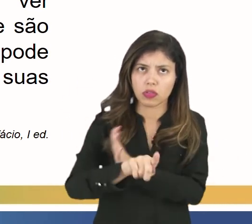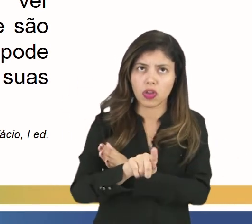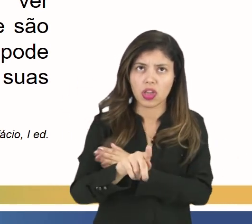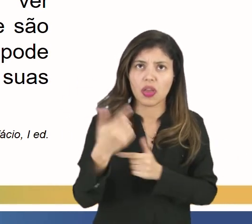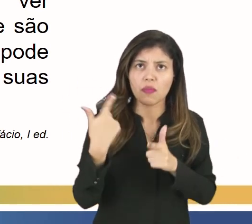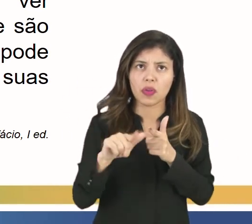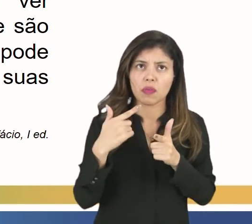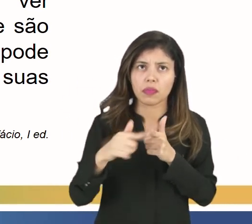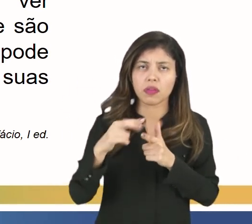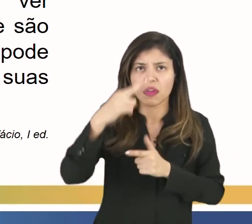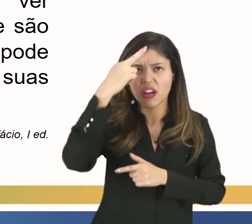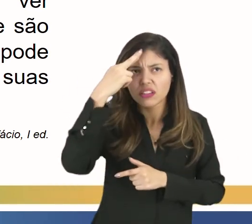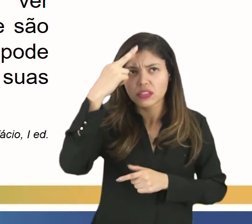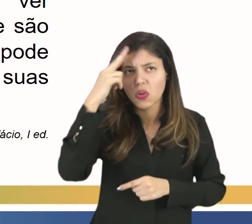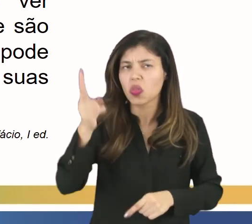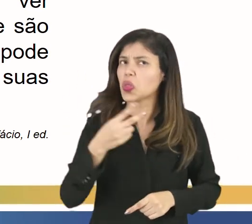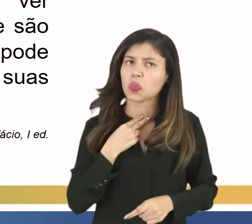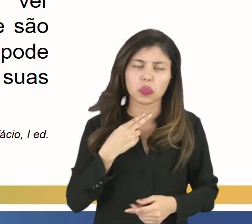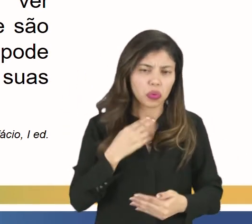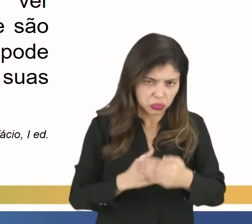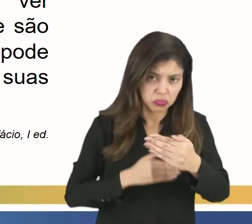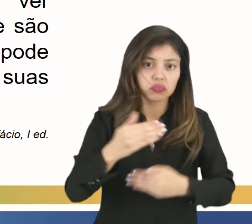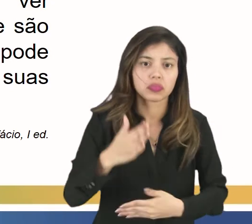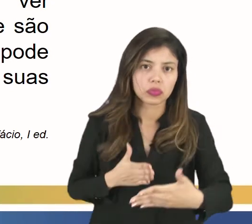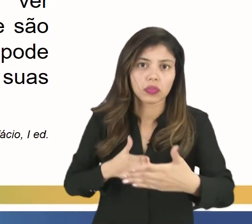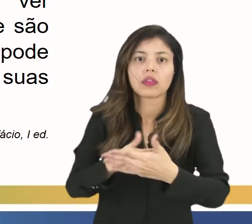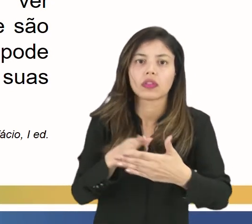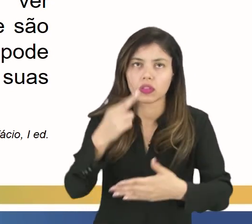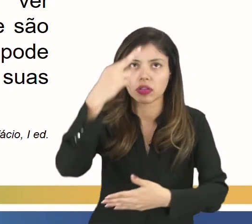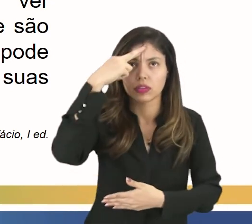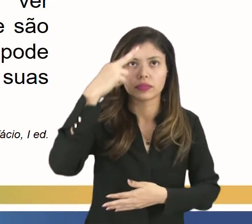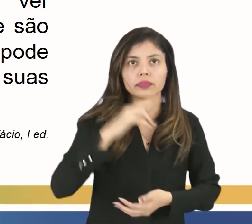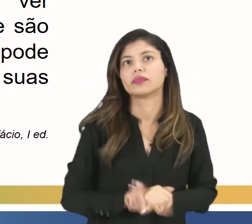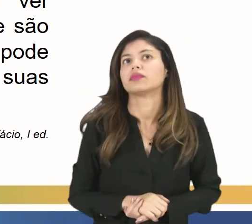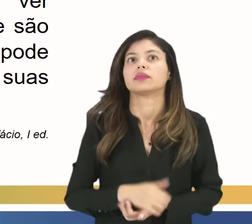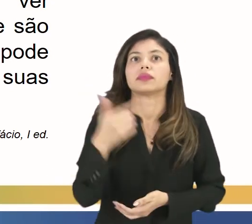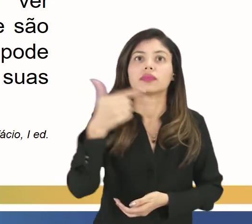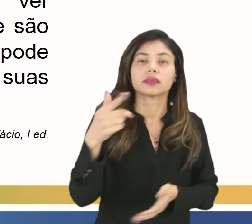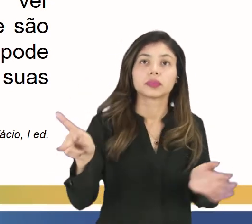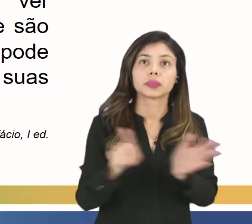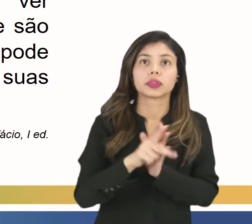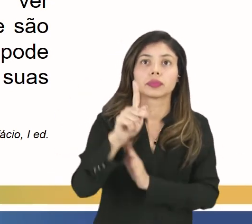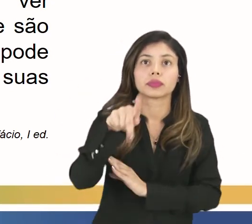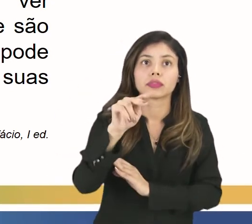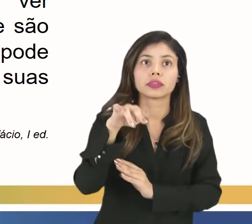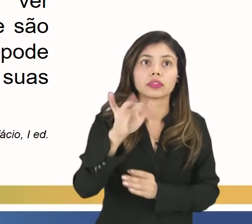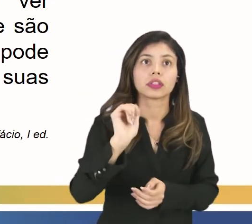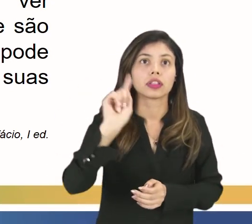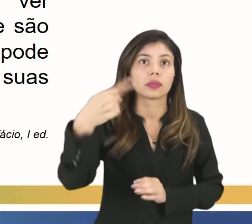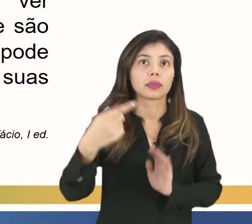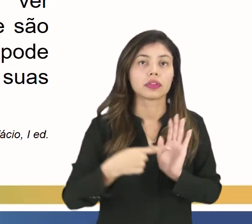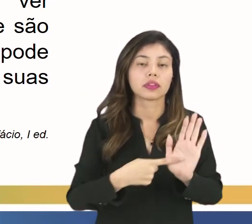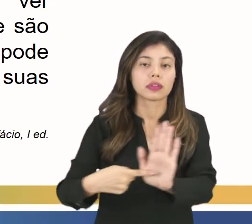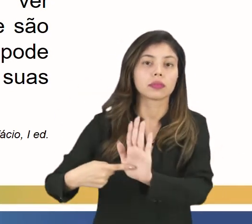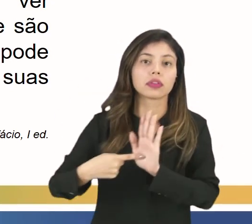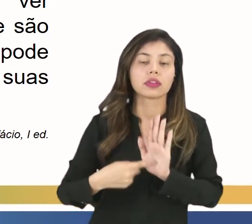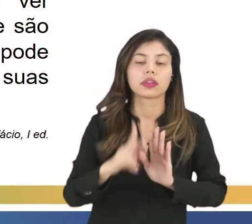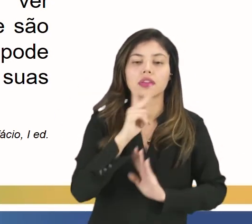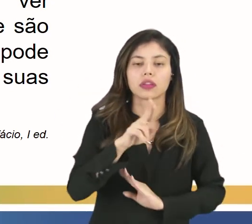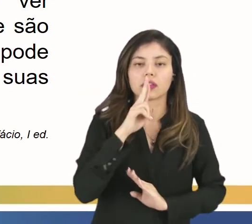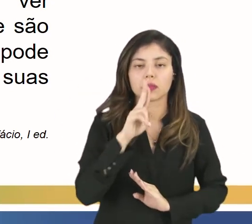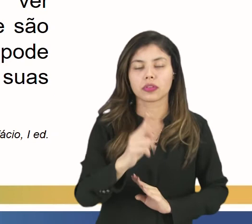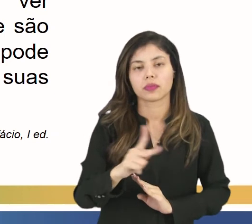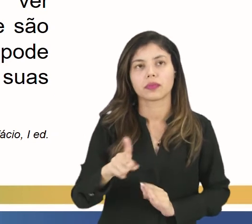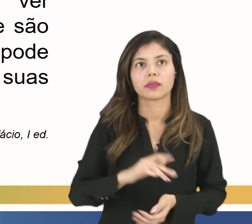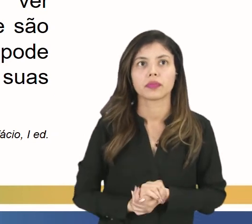razão e não podem ser respondidas sem ultrapassar os limites da razão, segundo o próprio Kant. Depois apresente a resposta ao seu